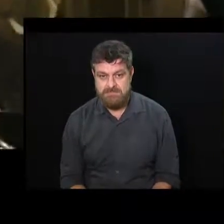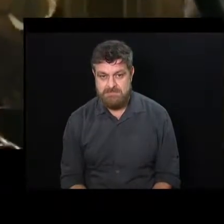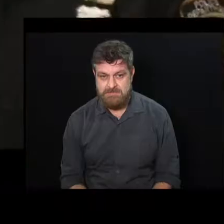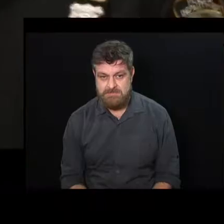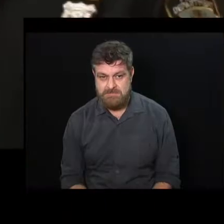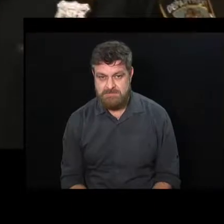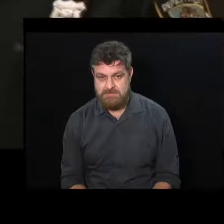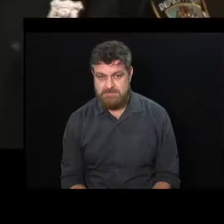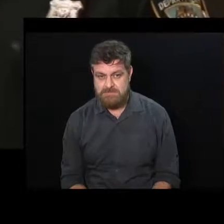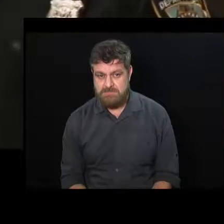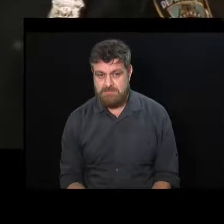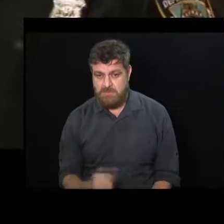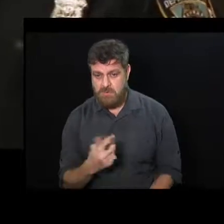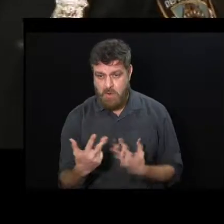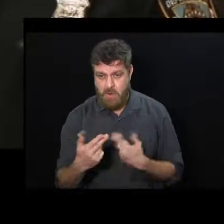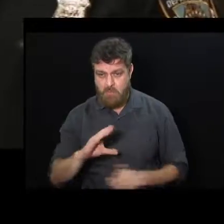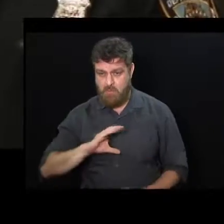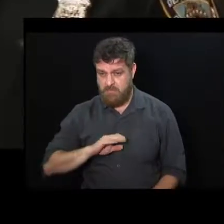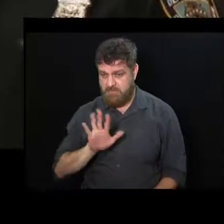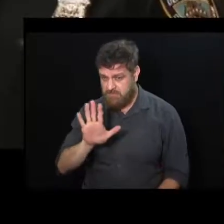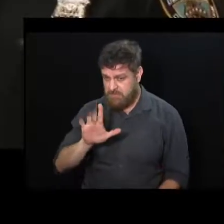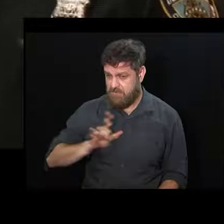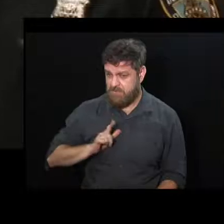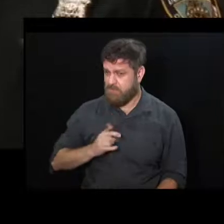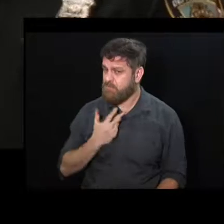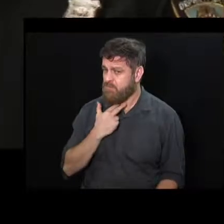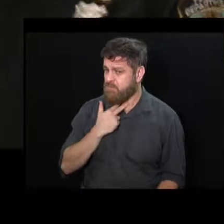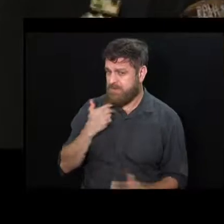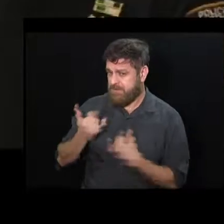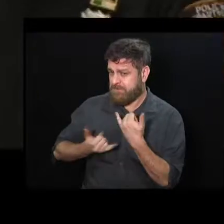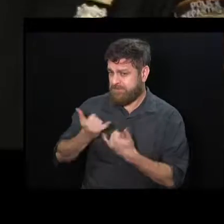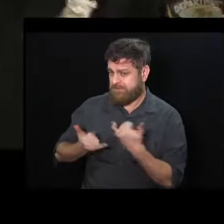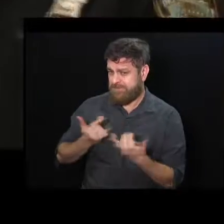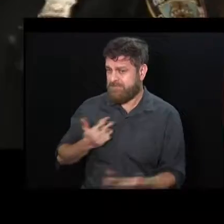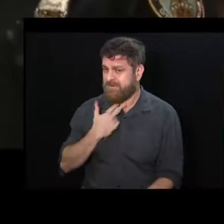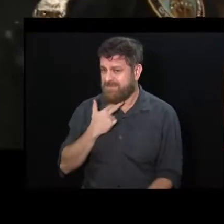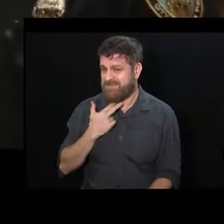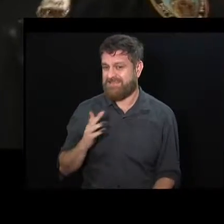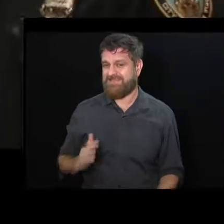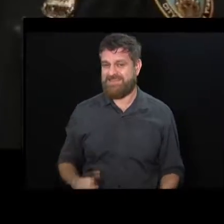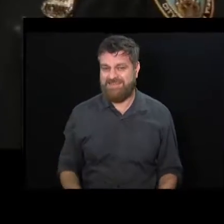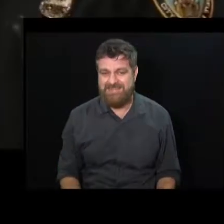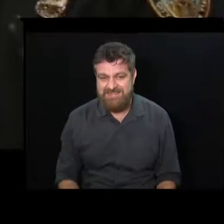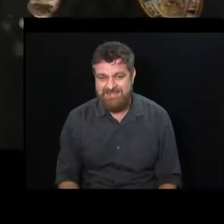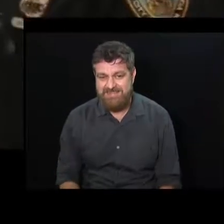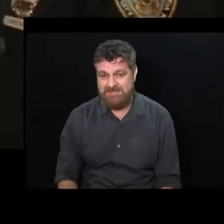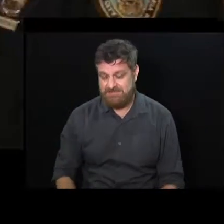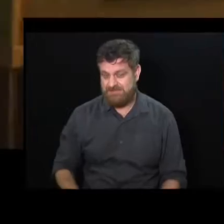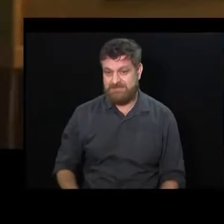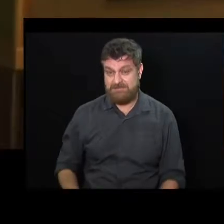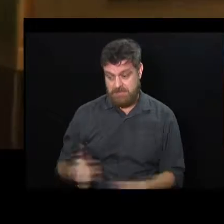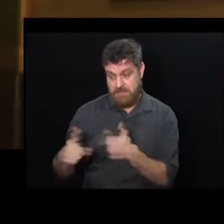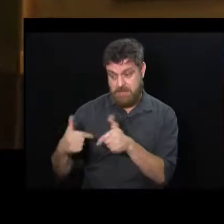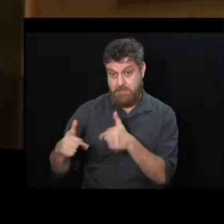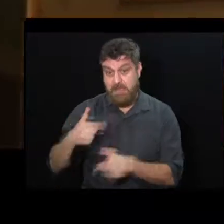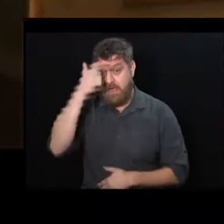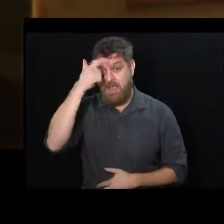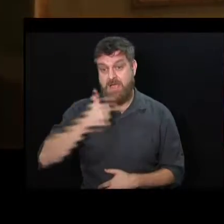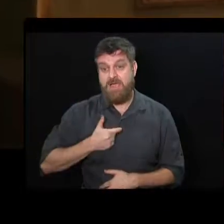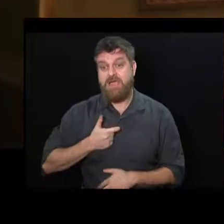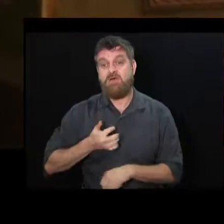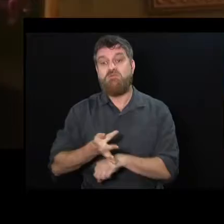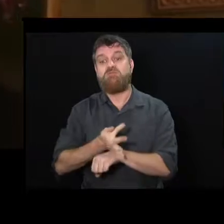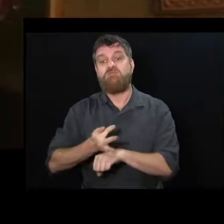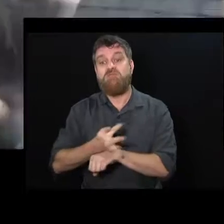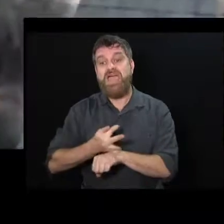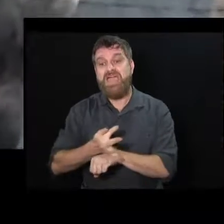Você vai ser o próximo Homem de Ferro? Eu não tenho tempo, eu tô muito ocupado fazendo o trabalho de vocês. Brincadeira, brincadeira. Vão trabalhando direito aí, porque eu vou